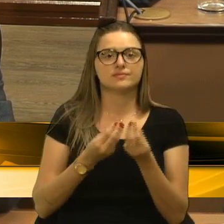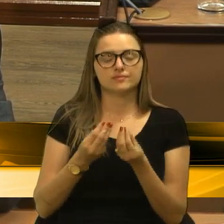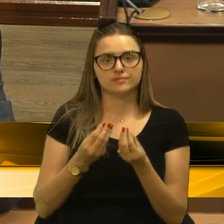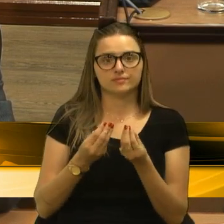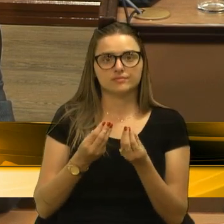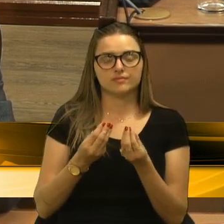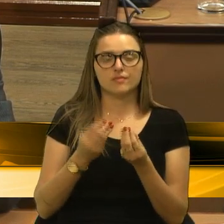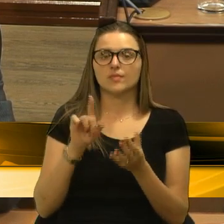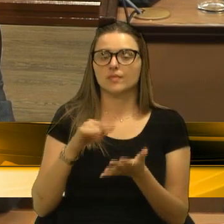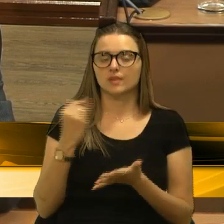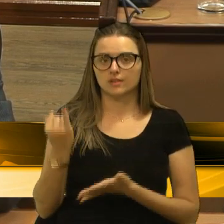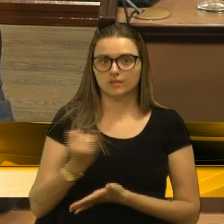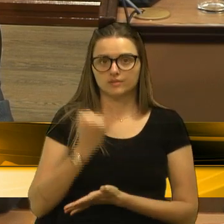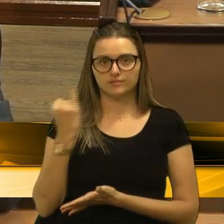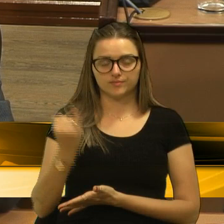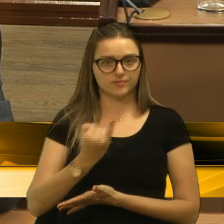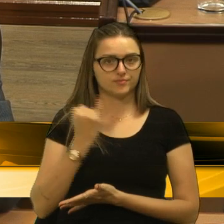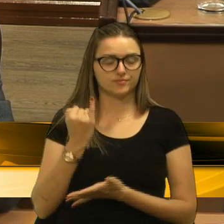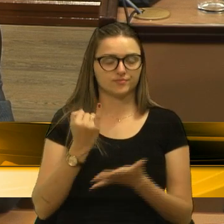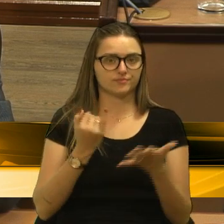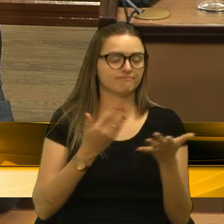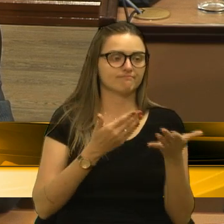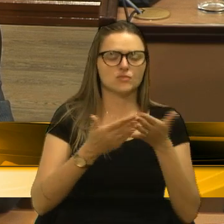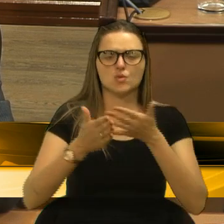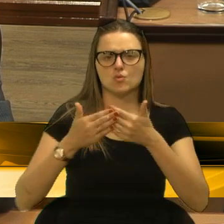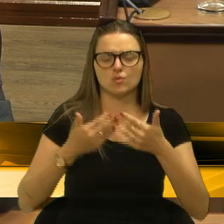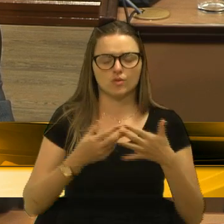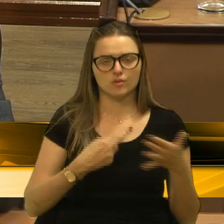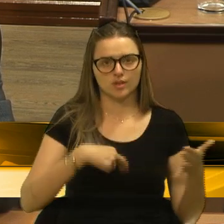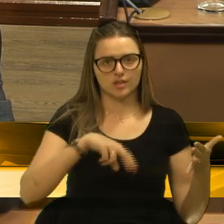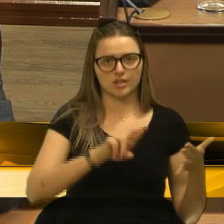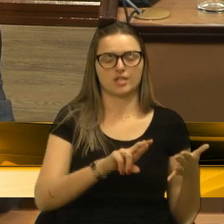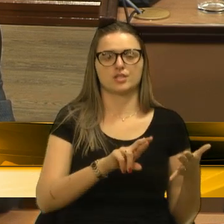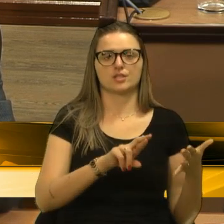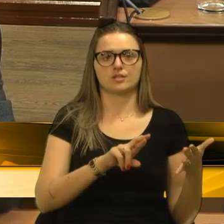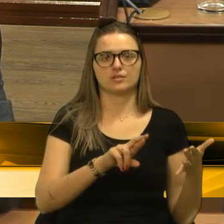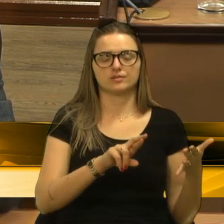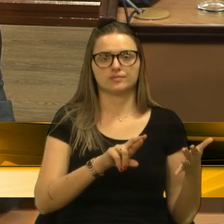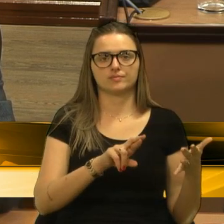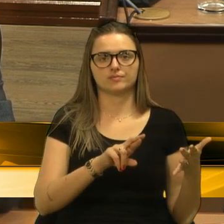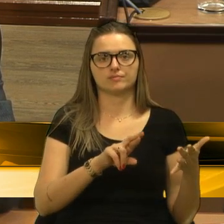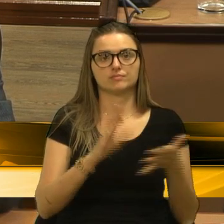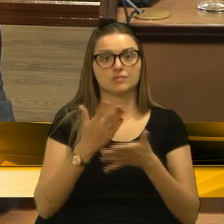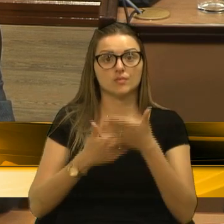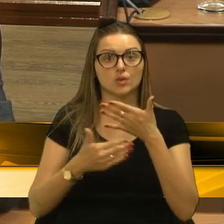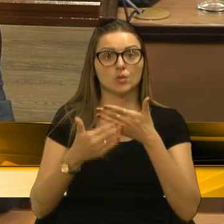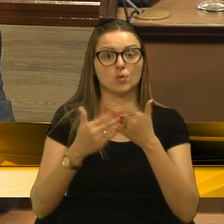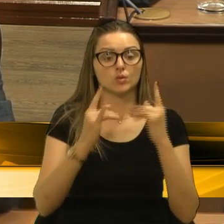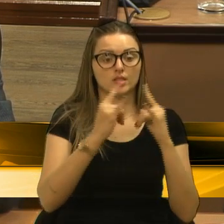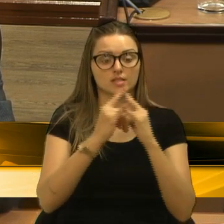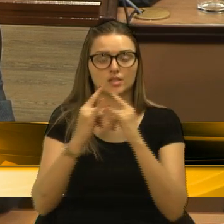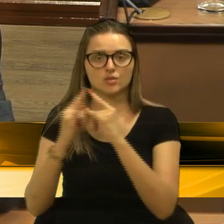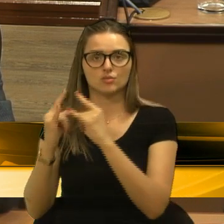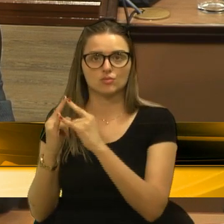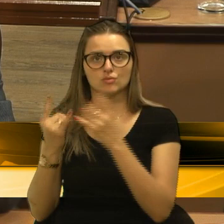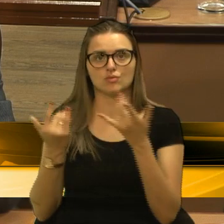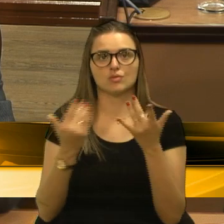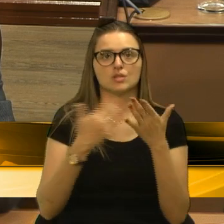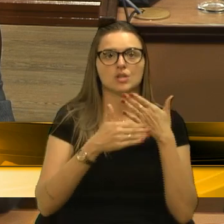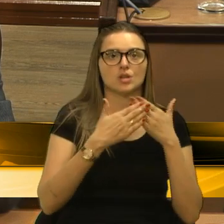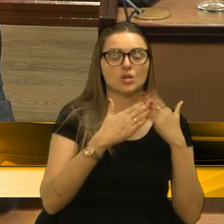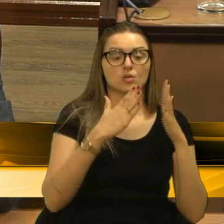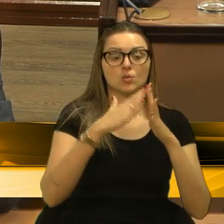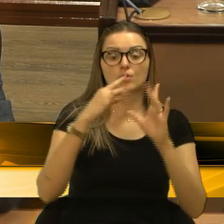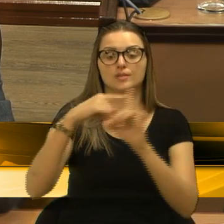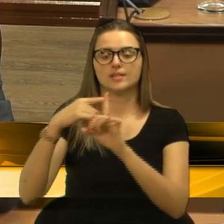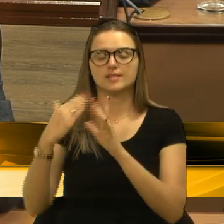extremamente importantes, independente da religião, esses órgãos, essas instituições religiosas,